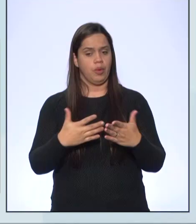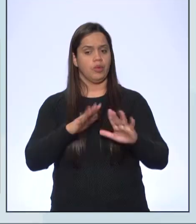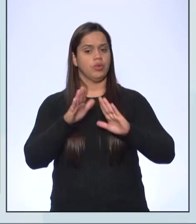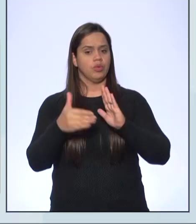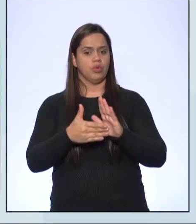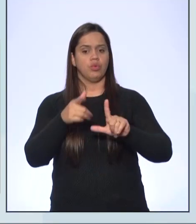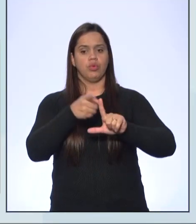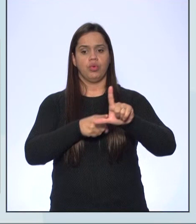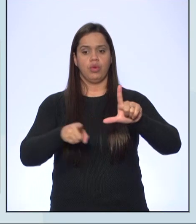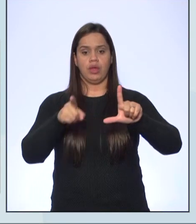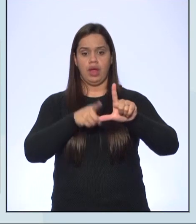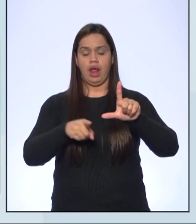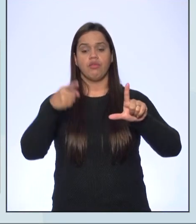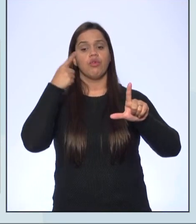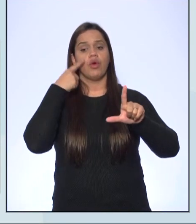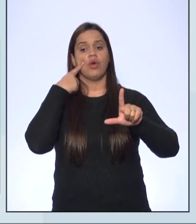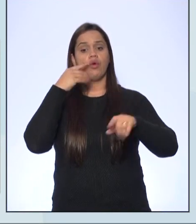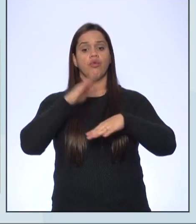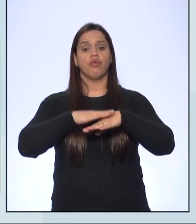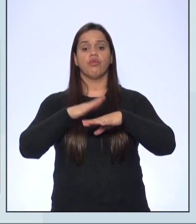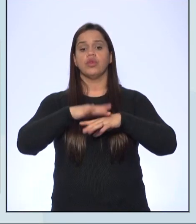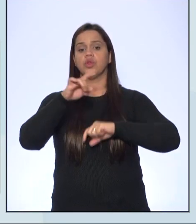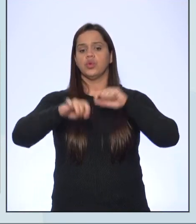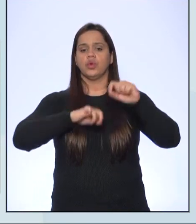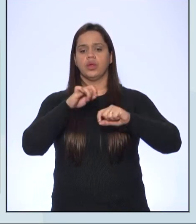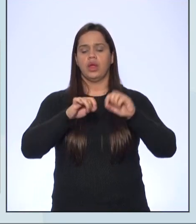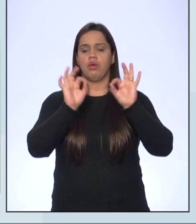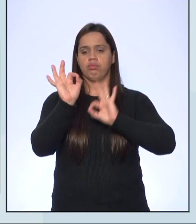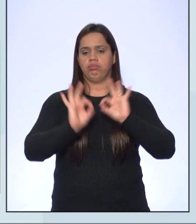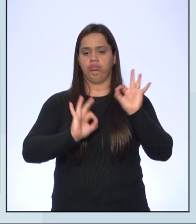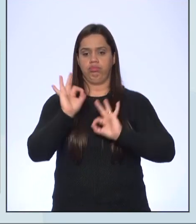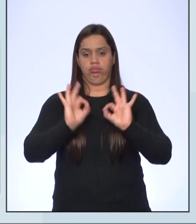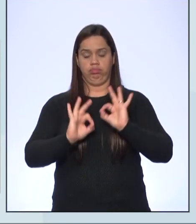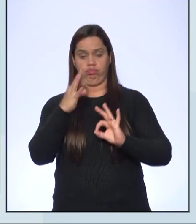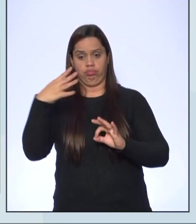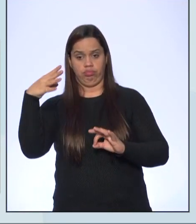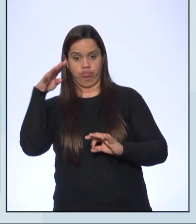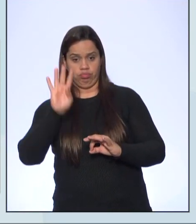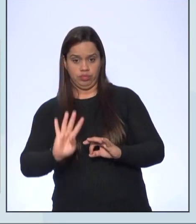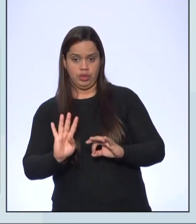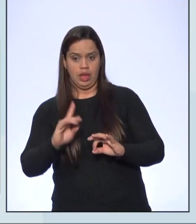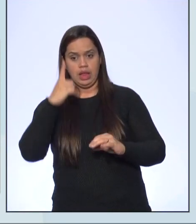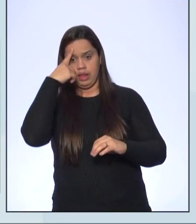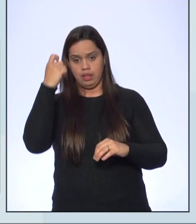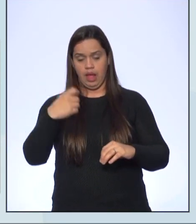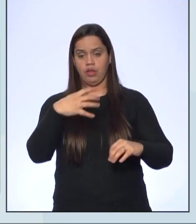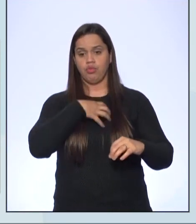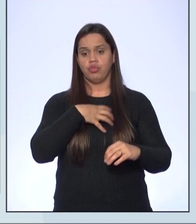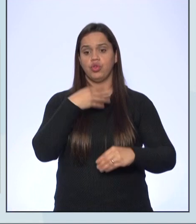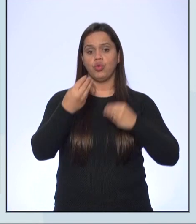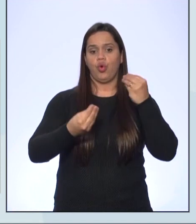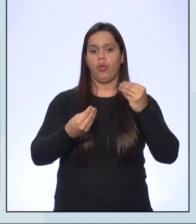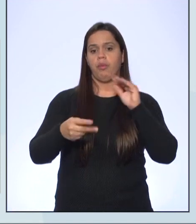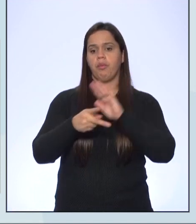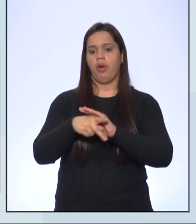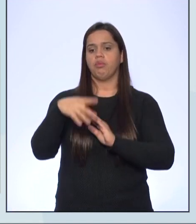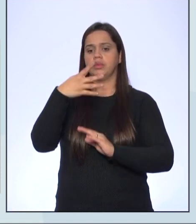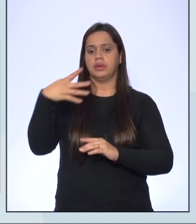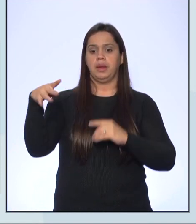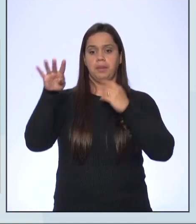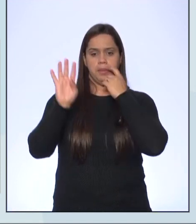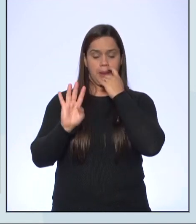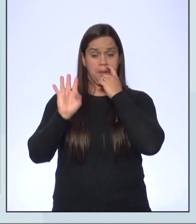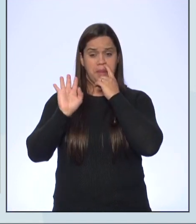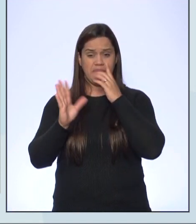vocês olharem na tela? Eu montei a mesma ideia que nós fizemos no exercício anterior numa forma de tabela, só que agora um pouquinho